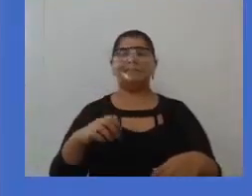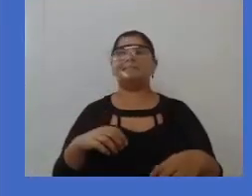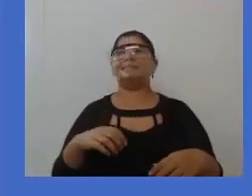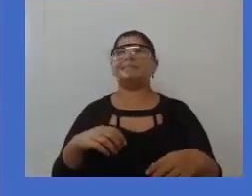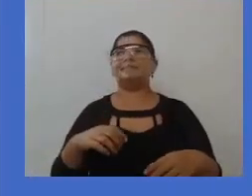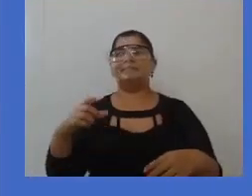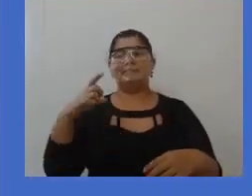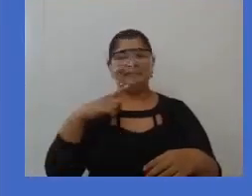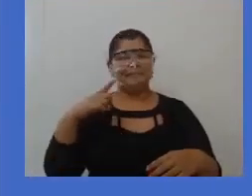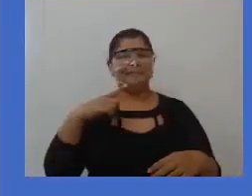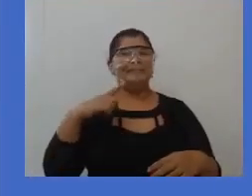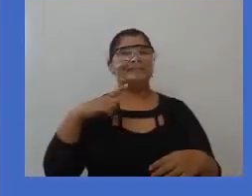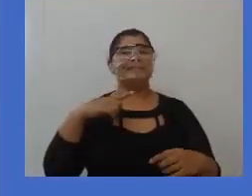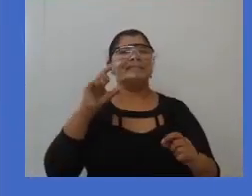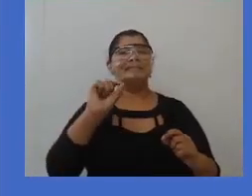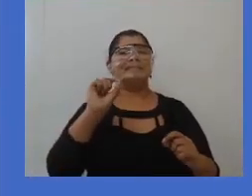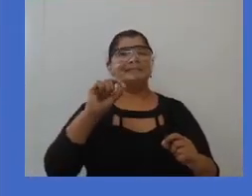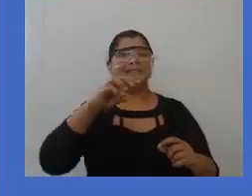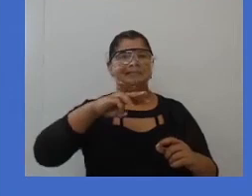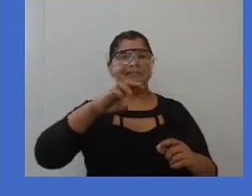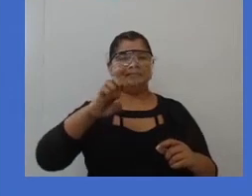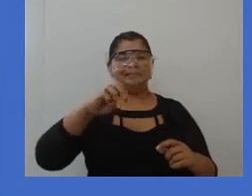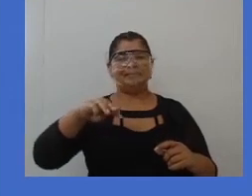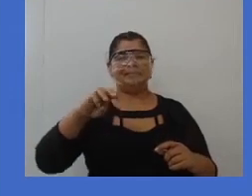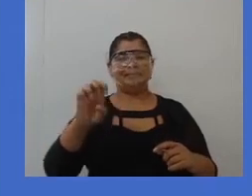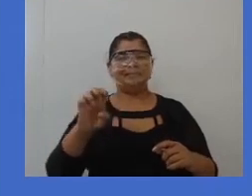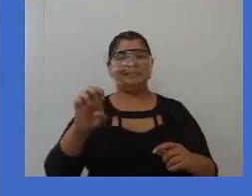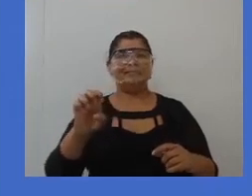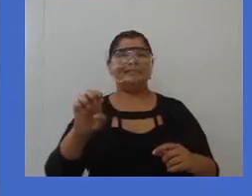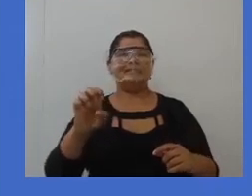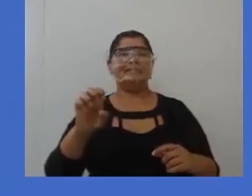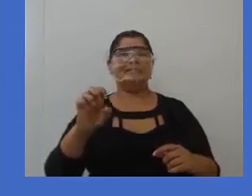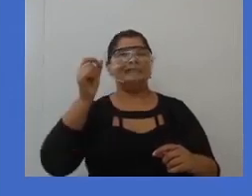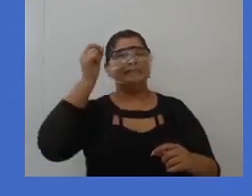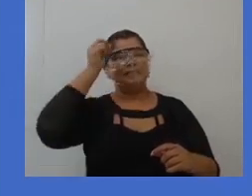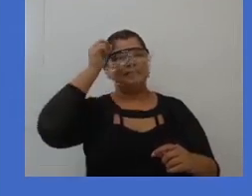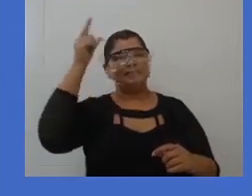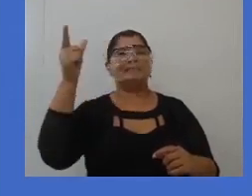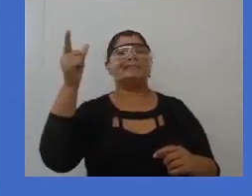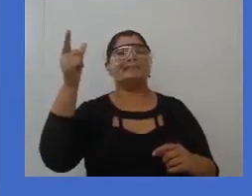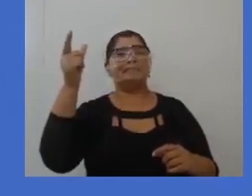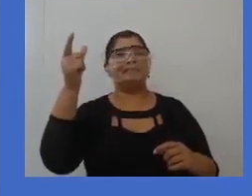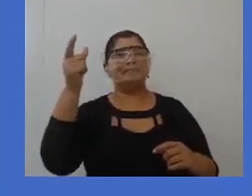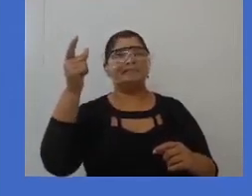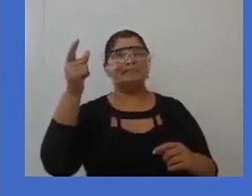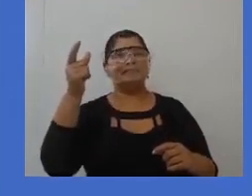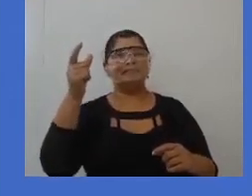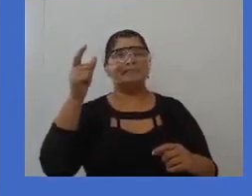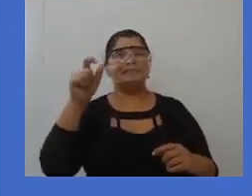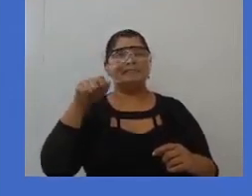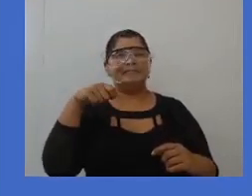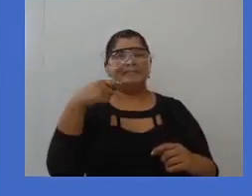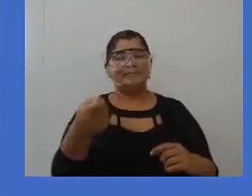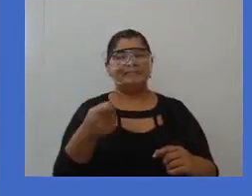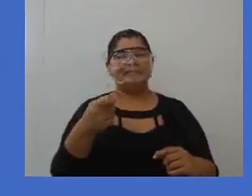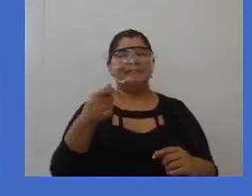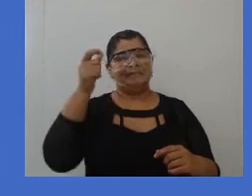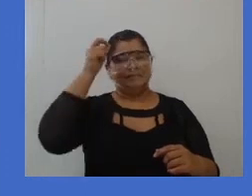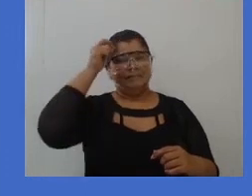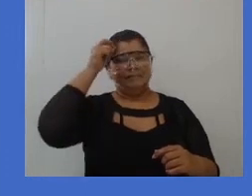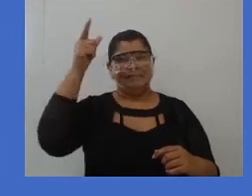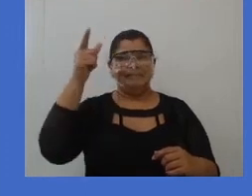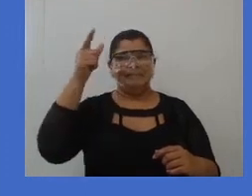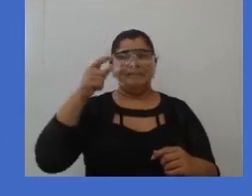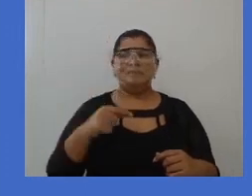E vocês sabem muito bem o que é meme. Meme é uma ideia, ok, gente? Memorize isso aí. Meme é uma